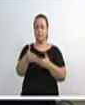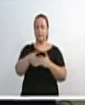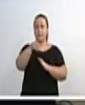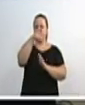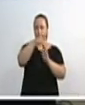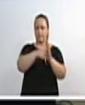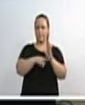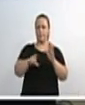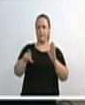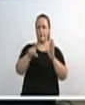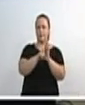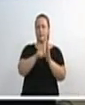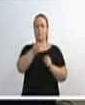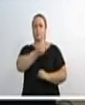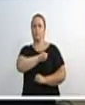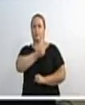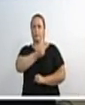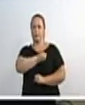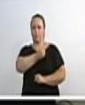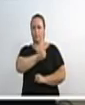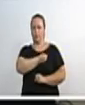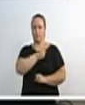de leis números